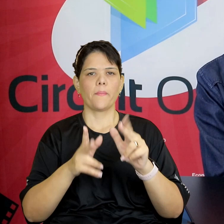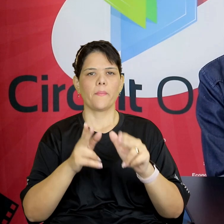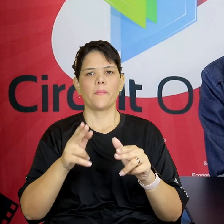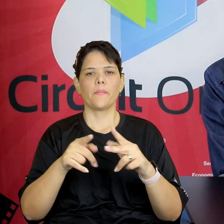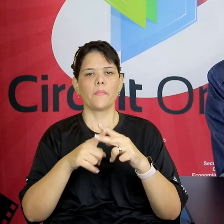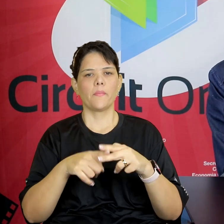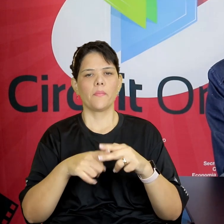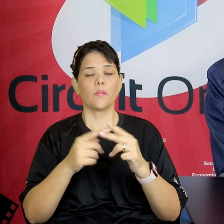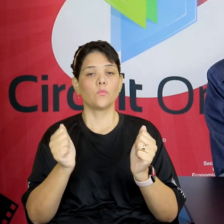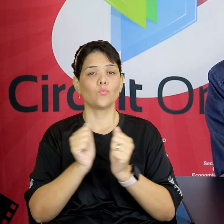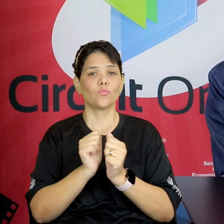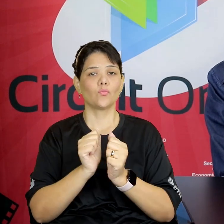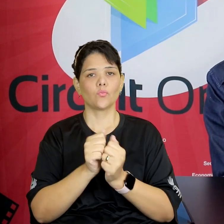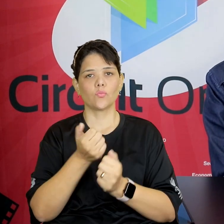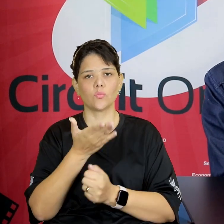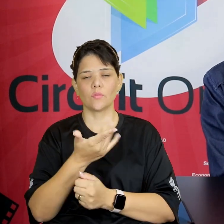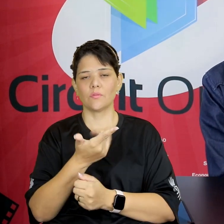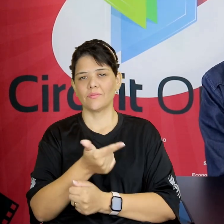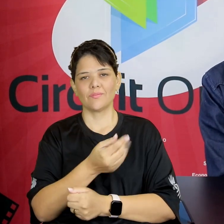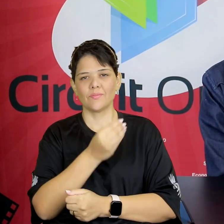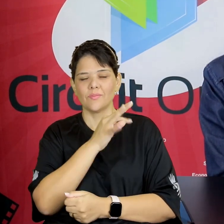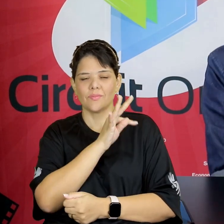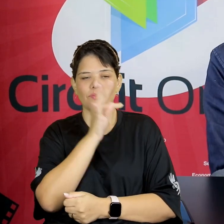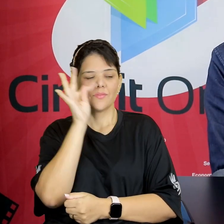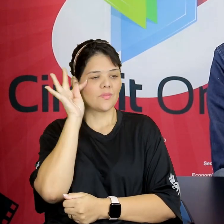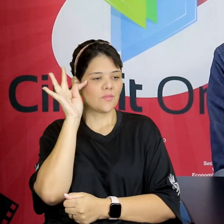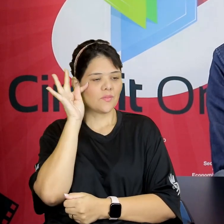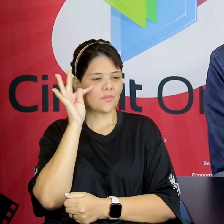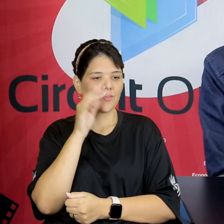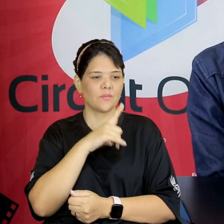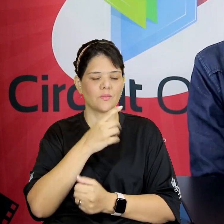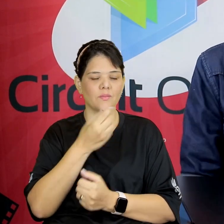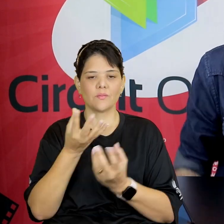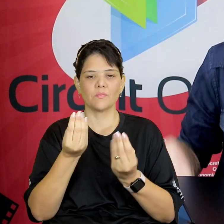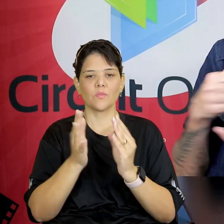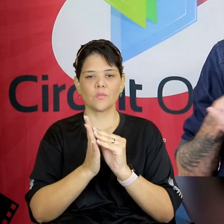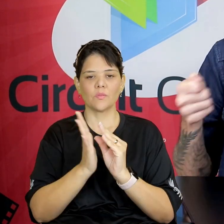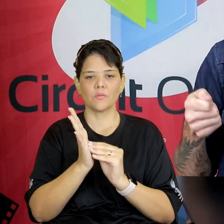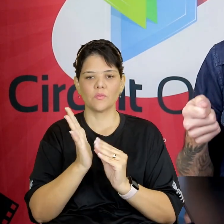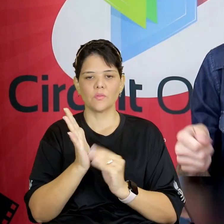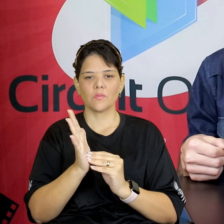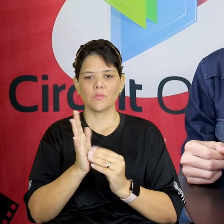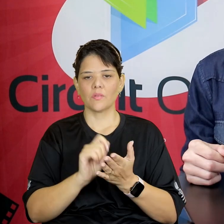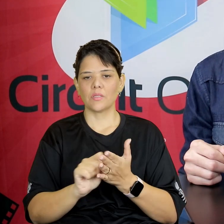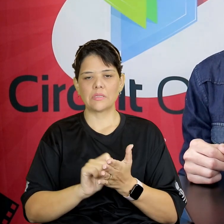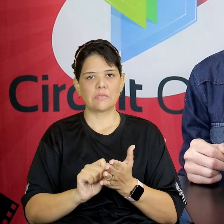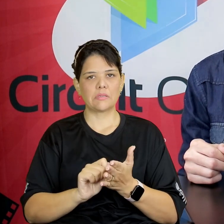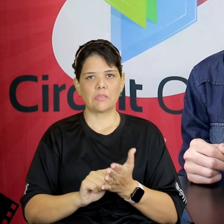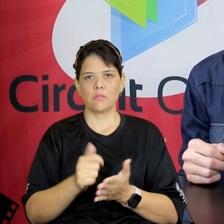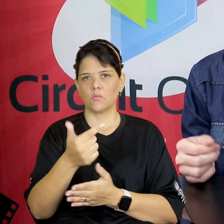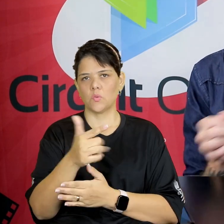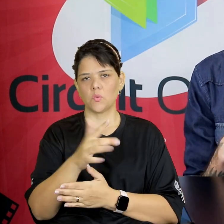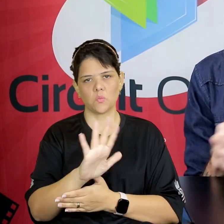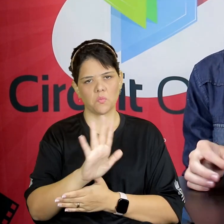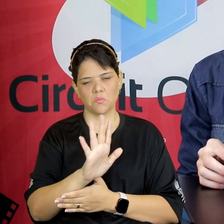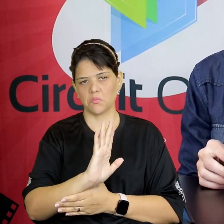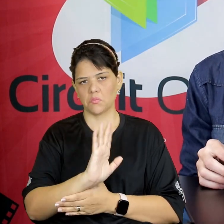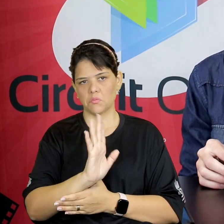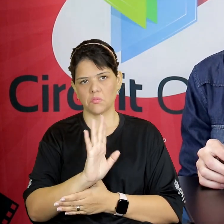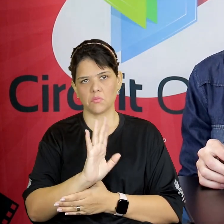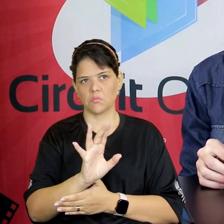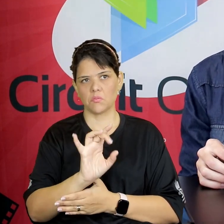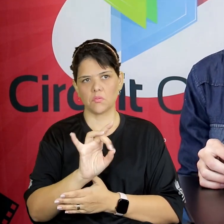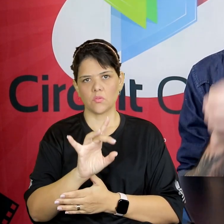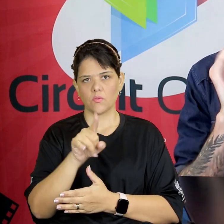vocês. Então, não tem muito esse conteúdo escrito. Então, é mais